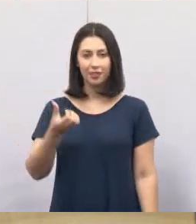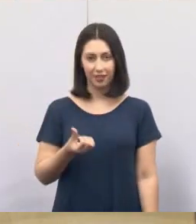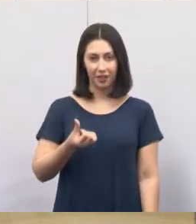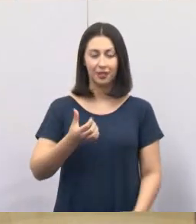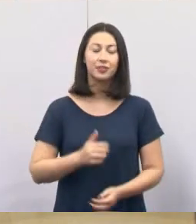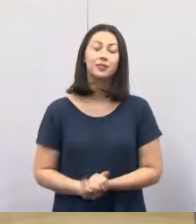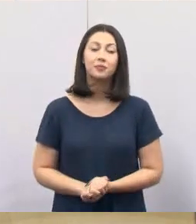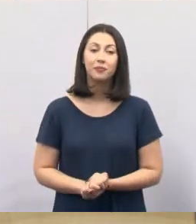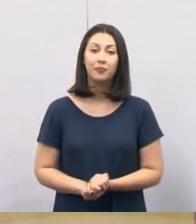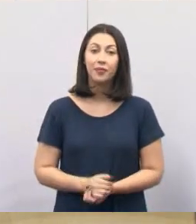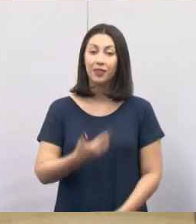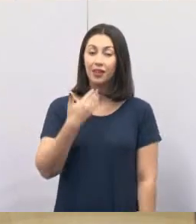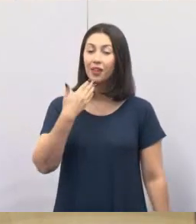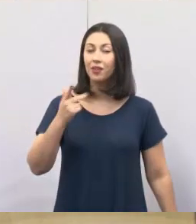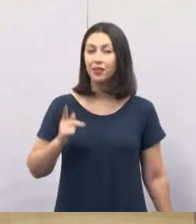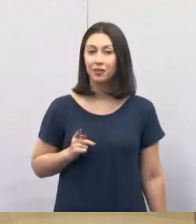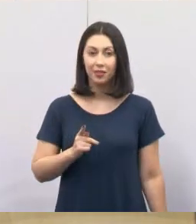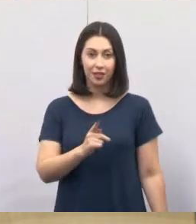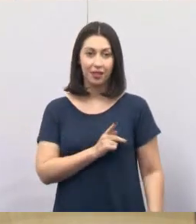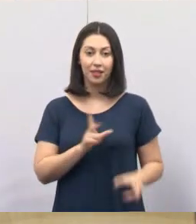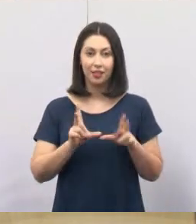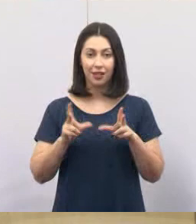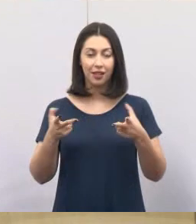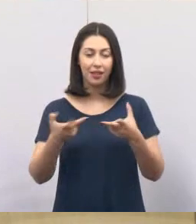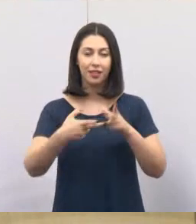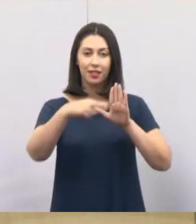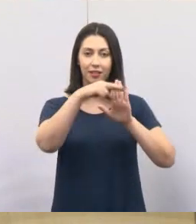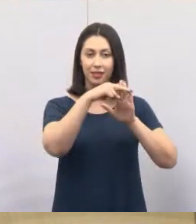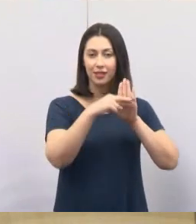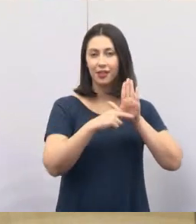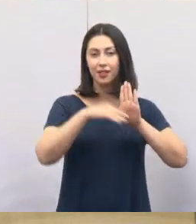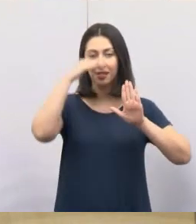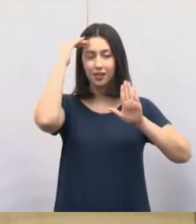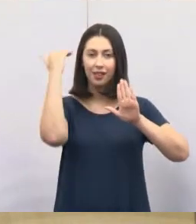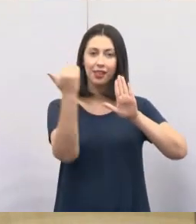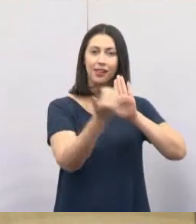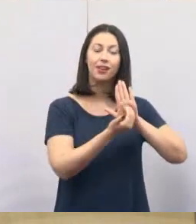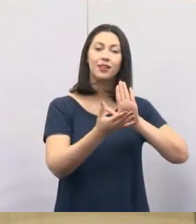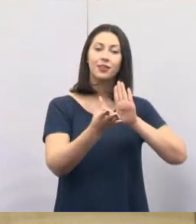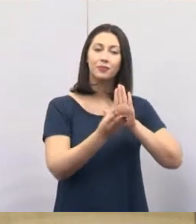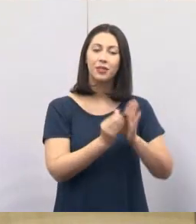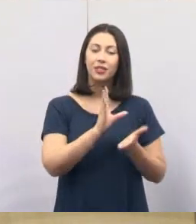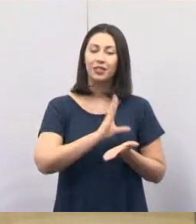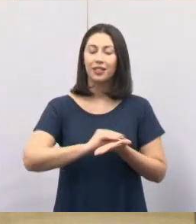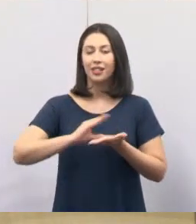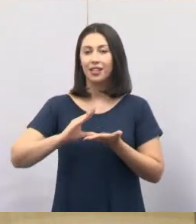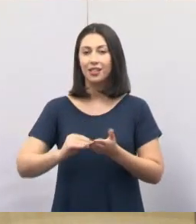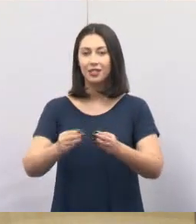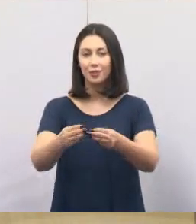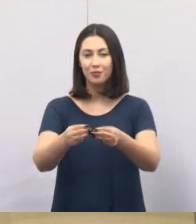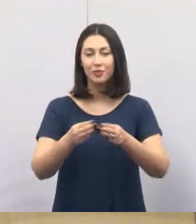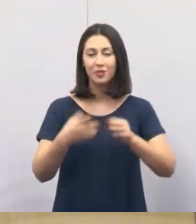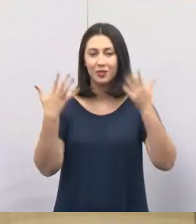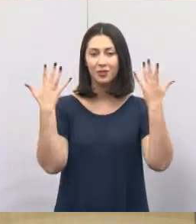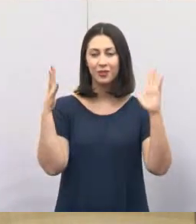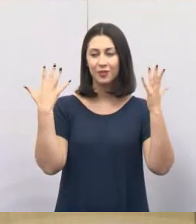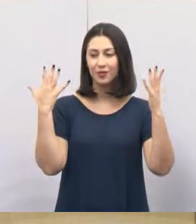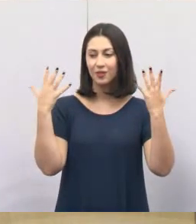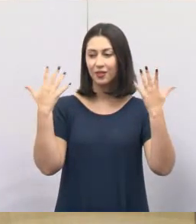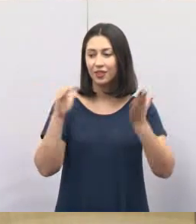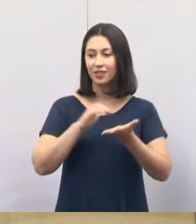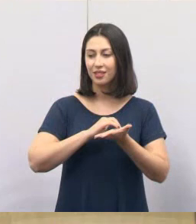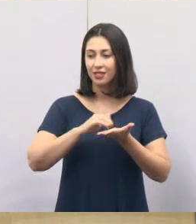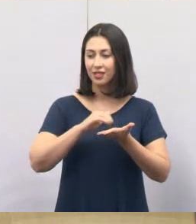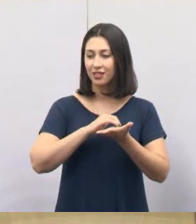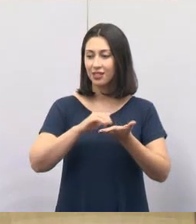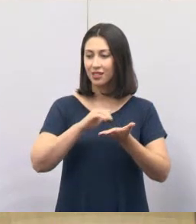1126/2022. Requeremos, excelentíssimo, presidente dessa casa, cumprida as formalidades regimentais, consignar o trabalho dessa sessão, visto a moção com relatória, a